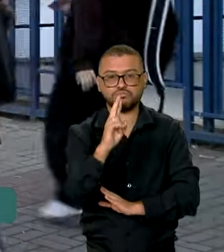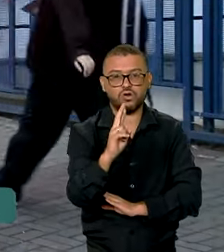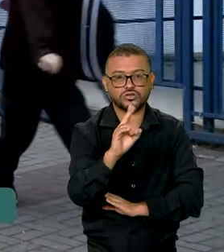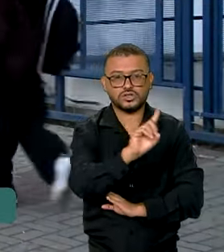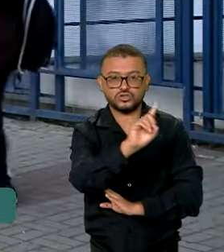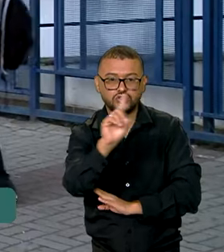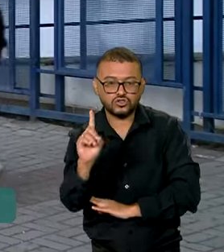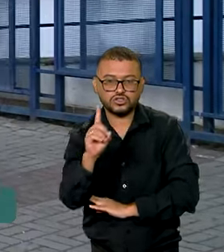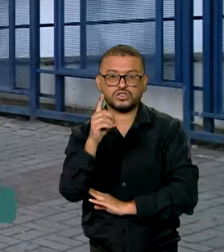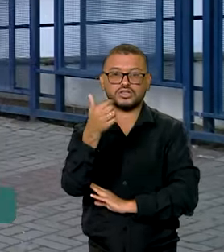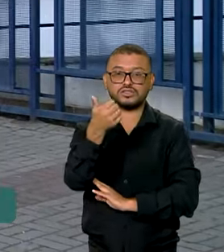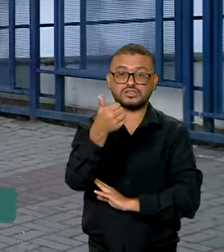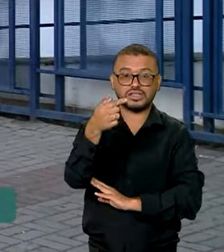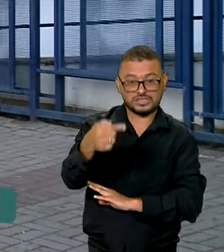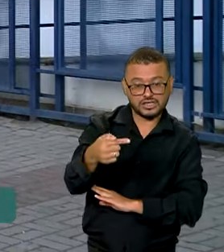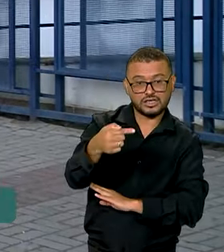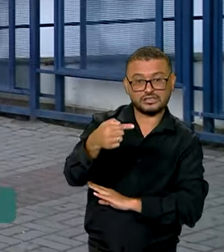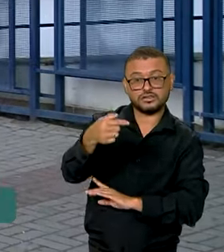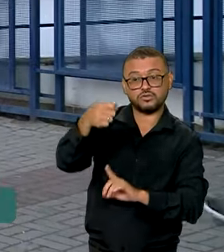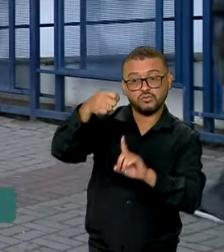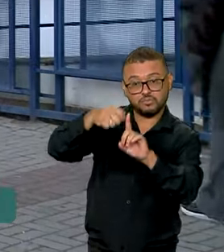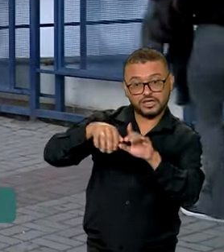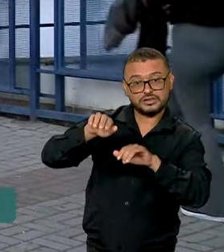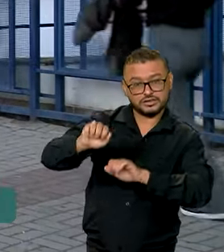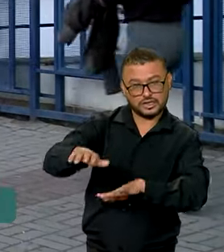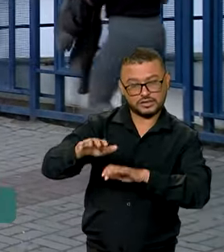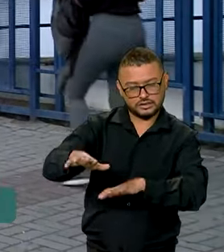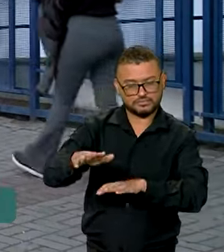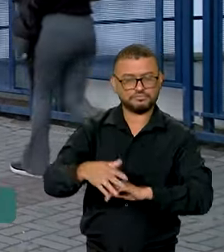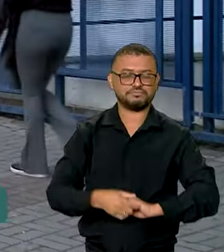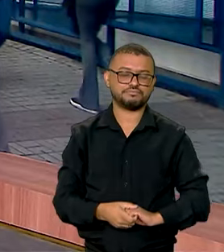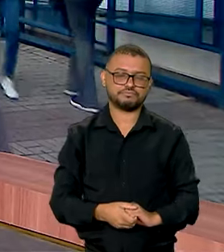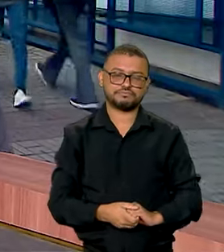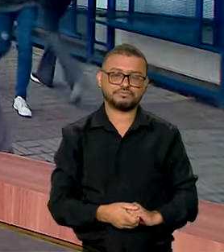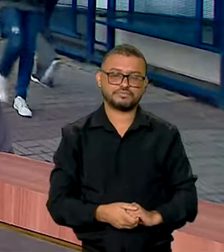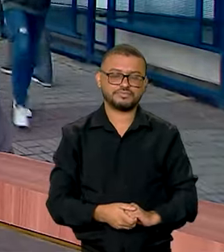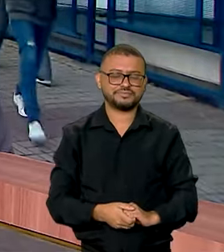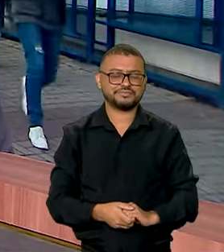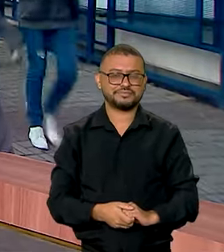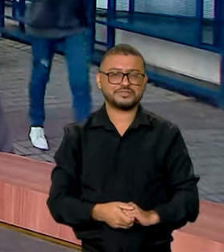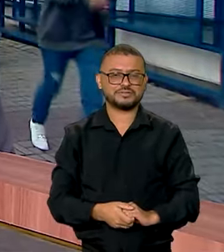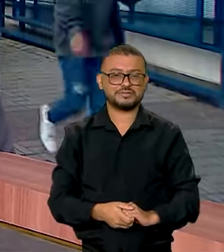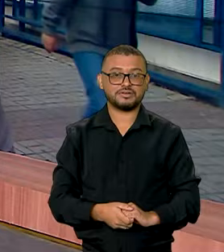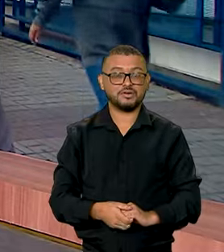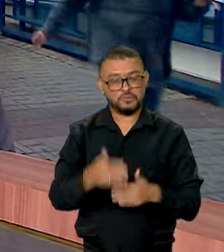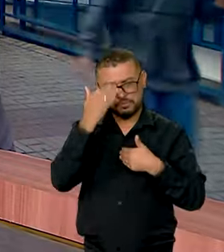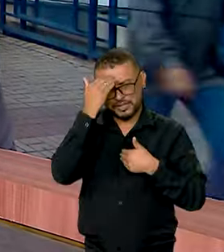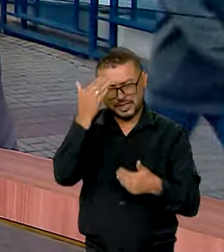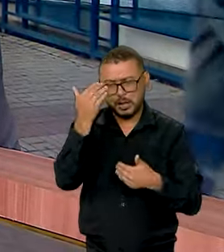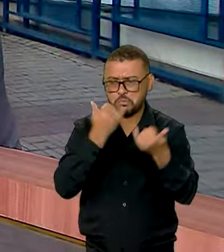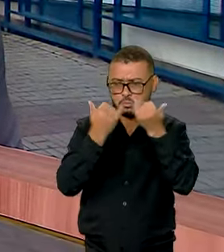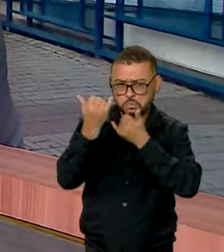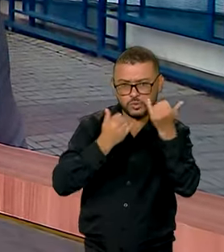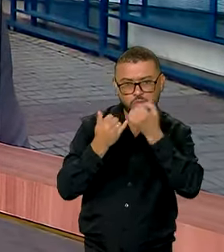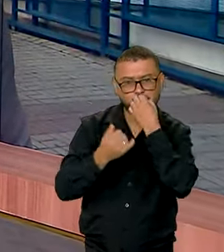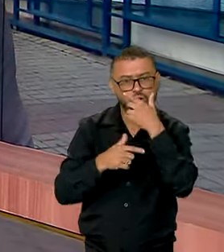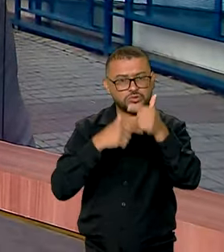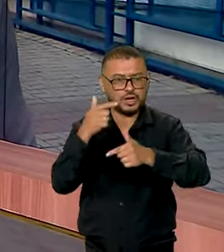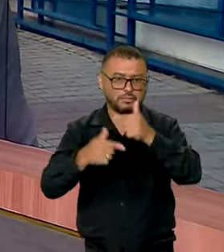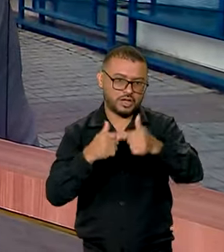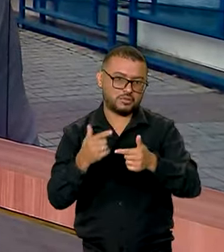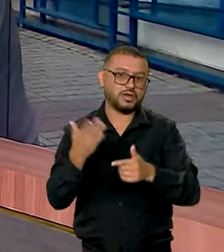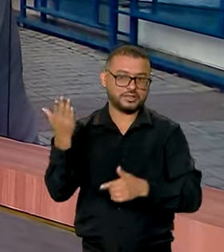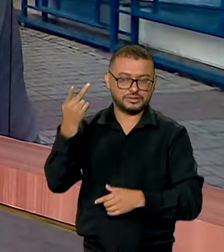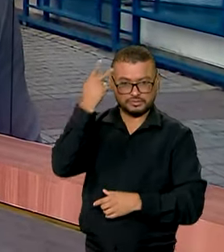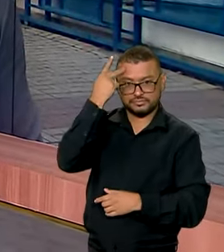divulgado no dia 17 de setembro. Vanessa. Ok, Dilma Solti, obrigada pelas informações. Bom trabalho para você